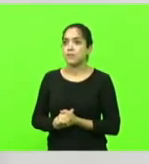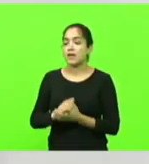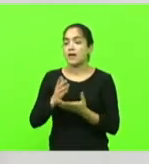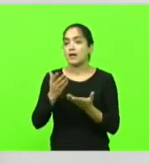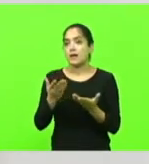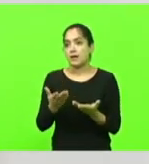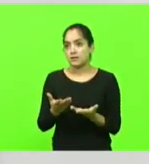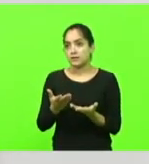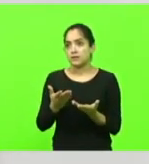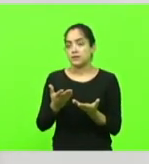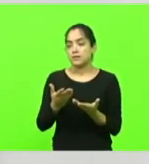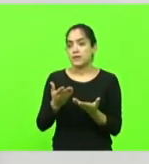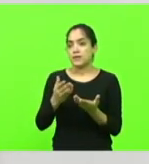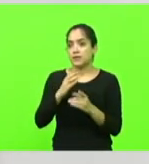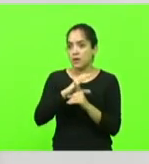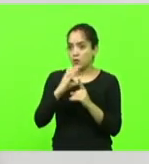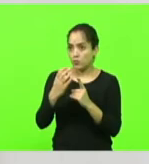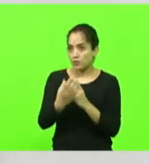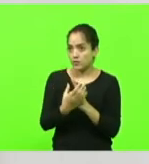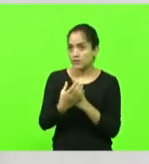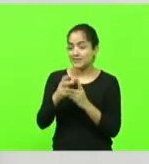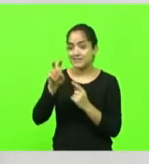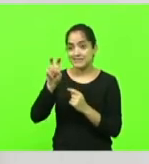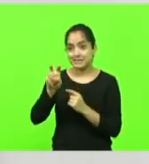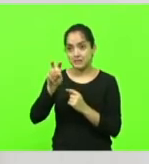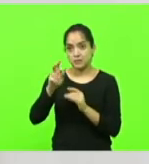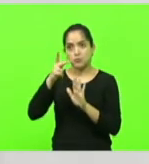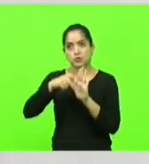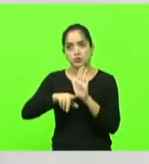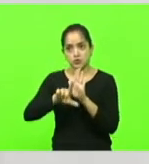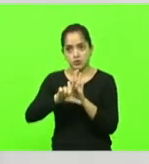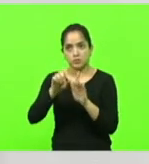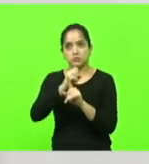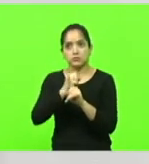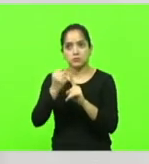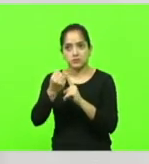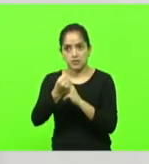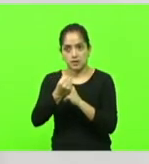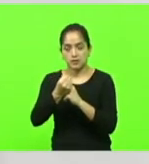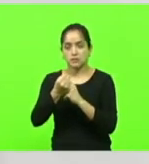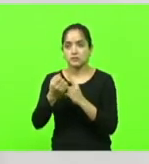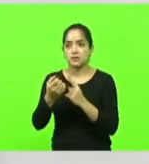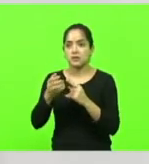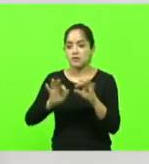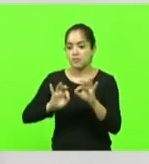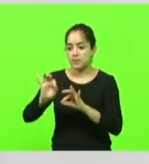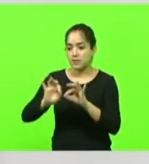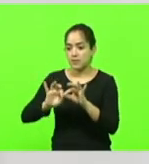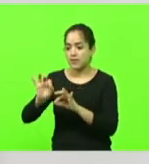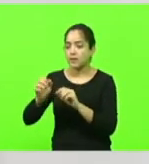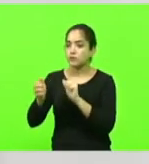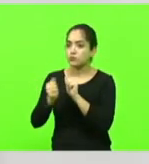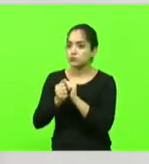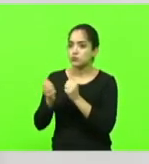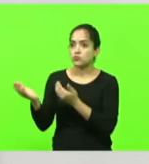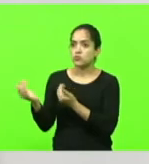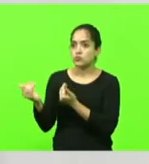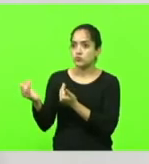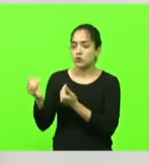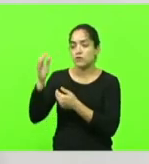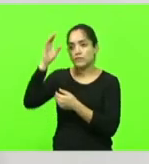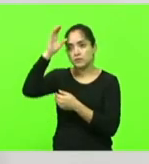a comunidade de Xanxerê por meio de 5 belos projetos sociais, elaborados juntamente com os adolescentes, firmando a conscientização,